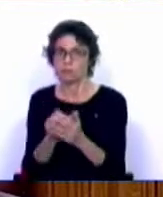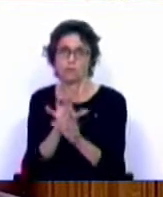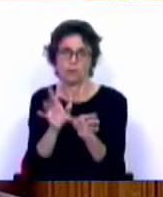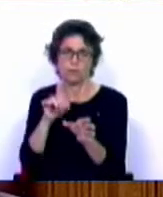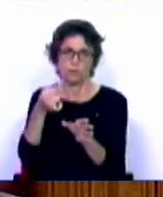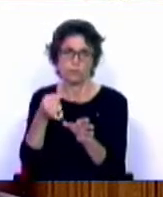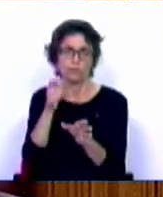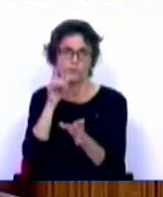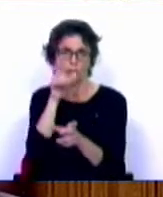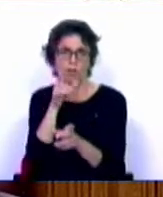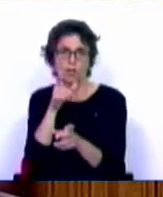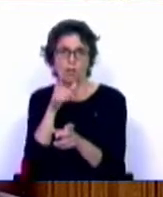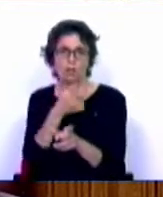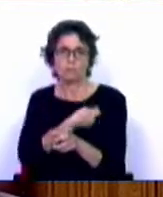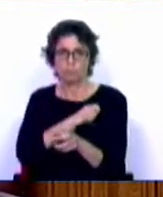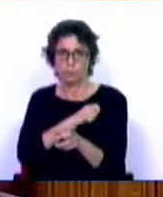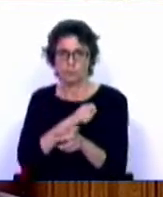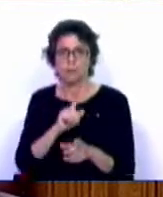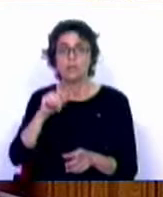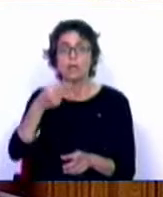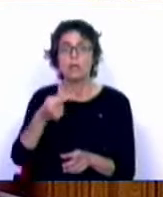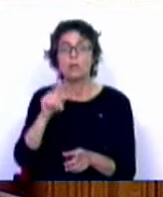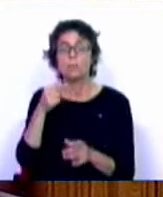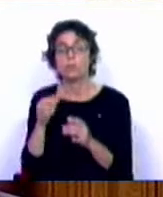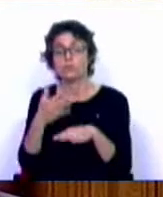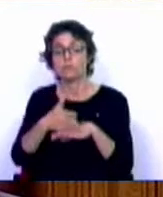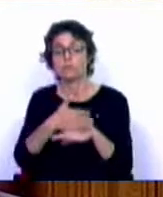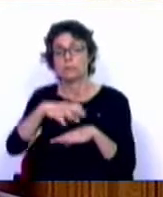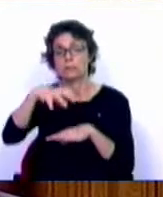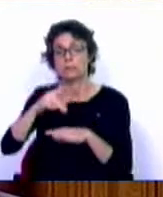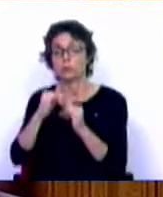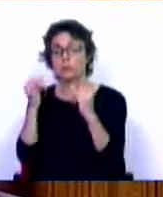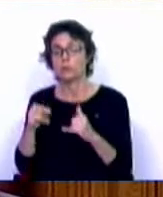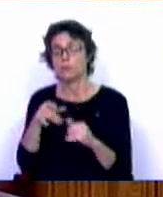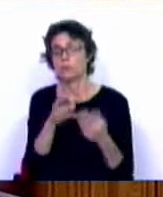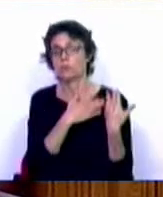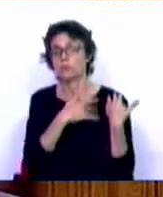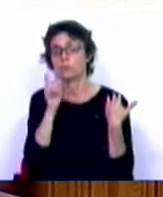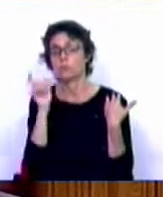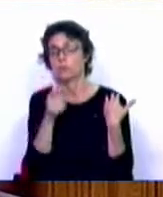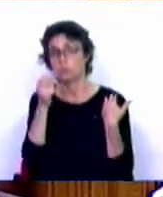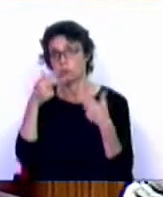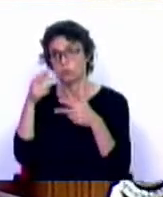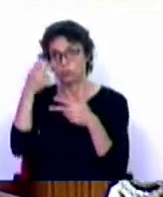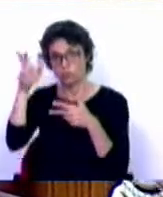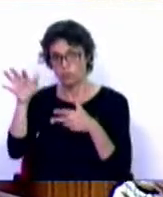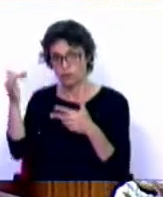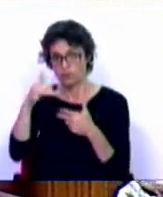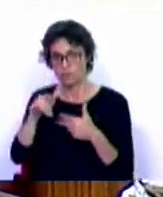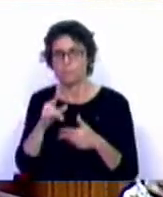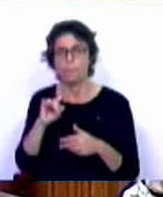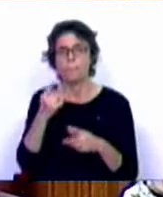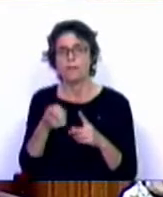de Vigilância e Defesa do Estado. Tinha uma secção internacional que ficou responsável pelo controle de estrangeiros. Em 1945,